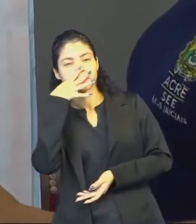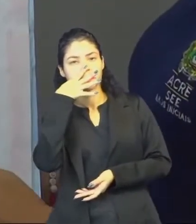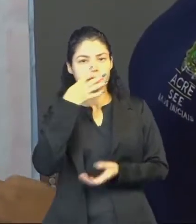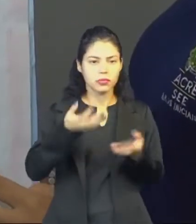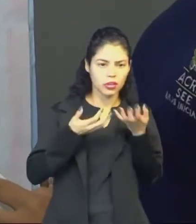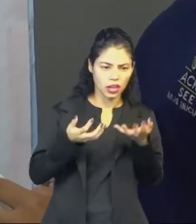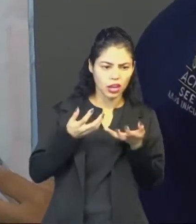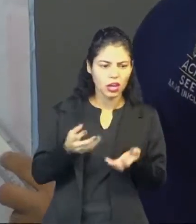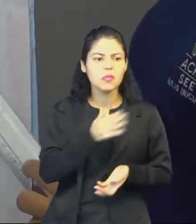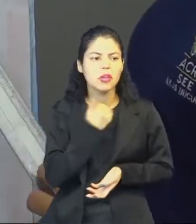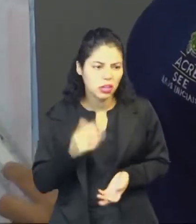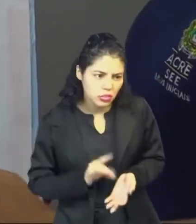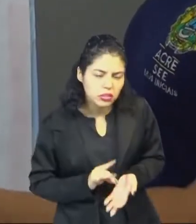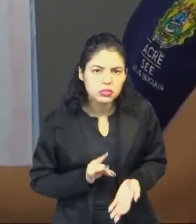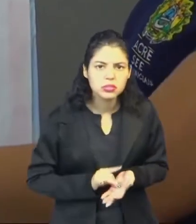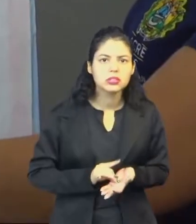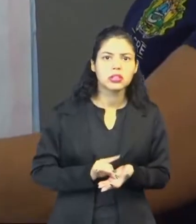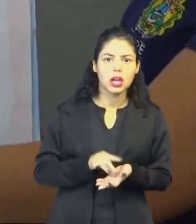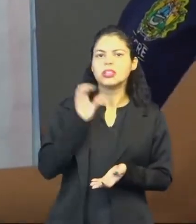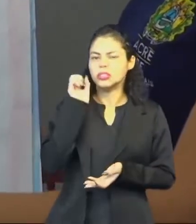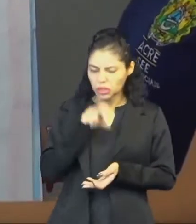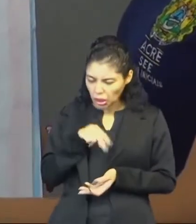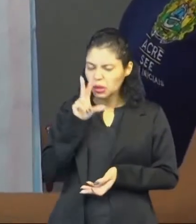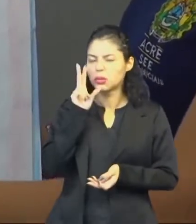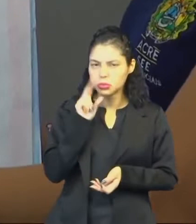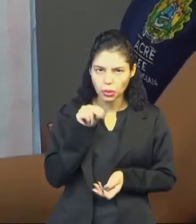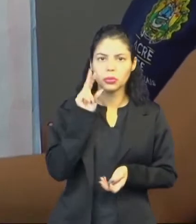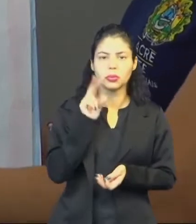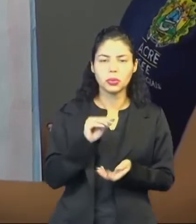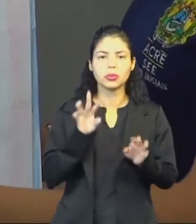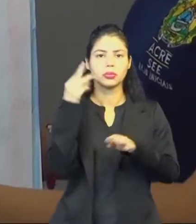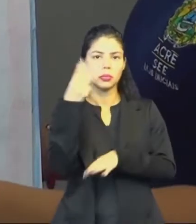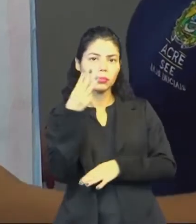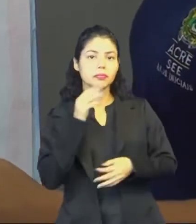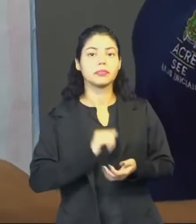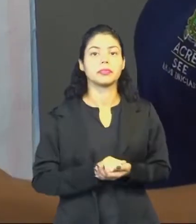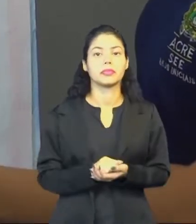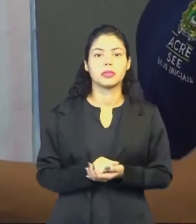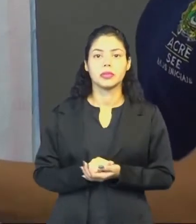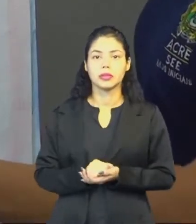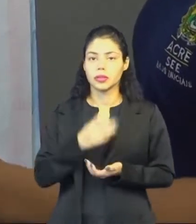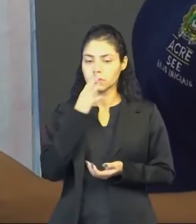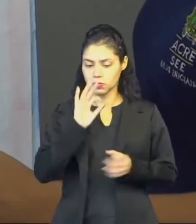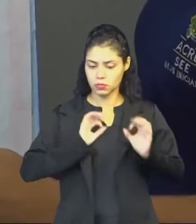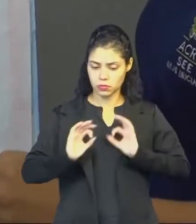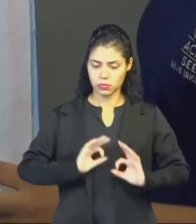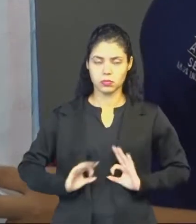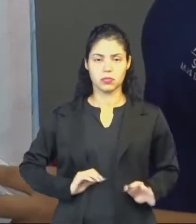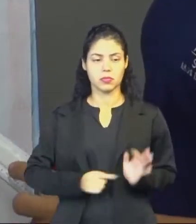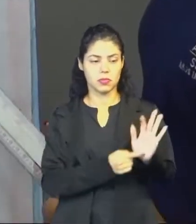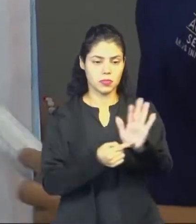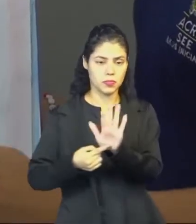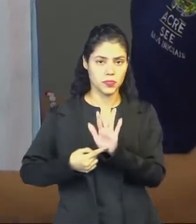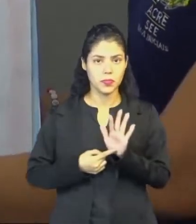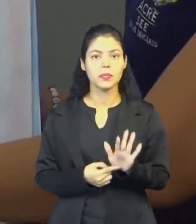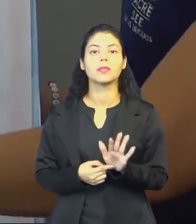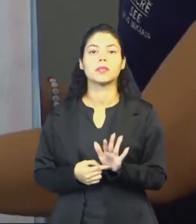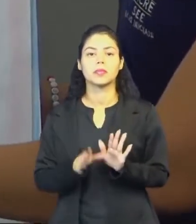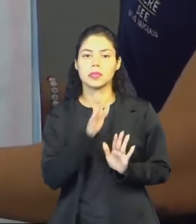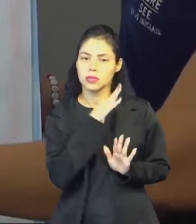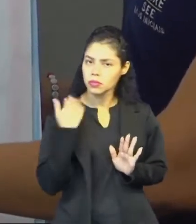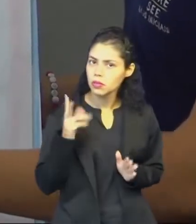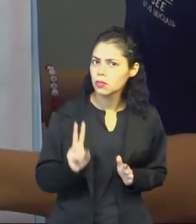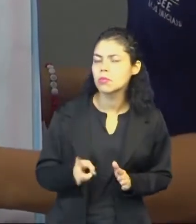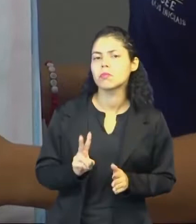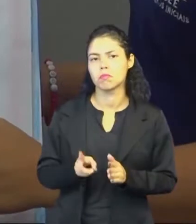"Querem morrer de verdade? Espirra 3 vezes." Então a onça, quis mostrar que estava